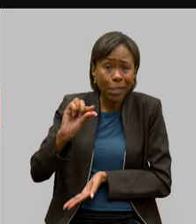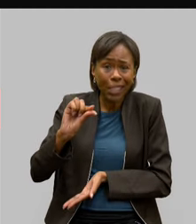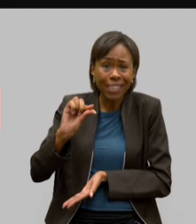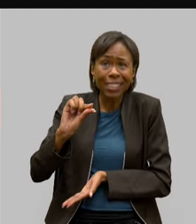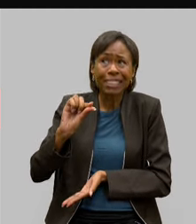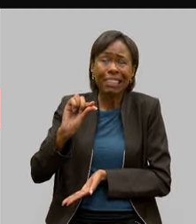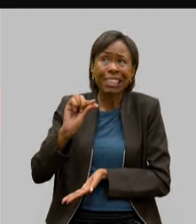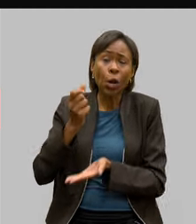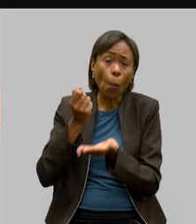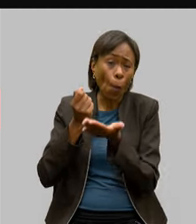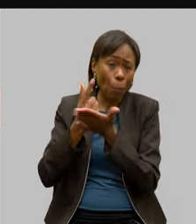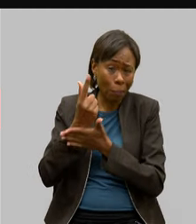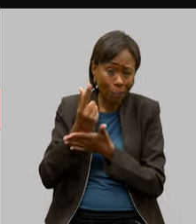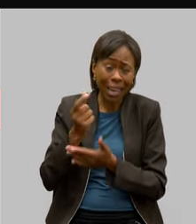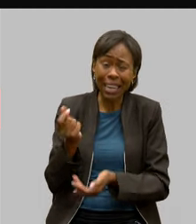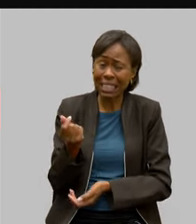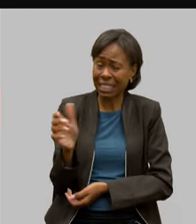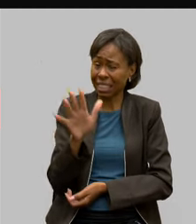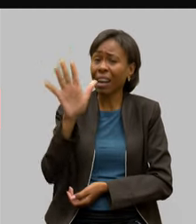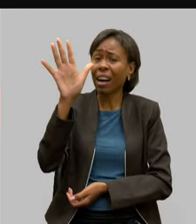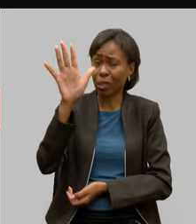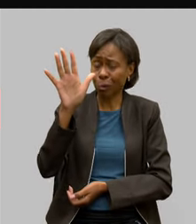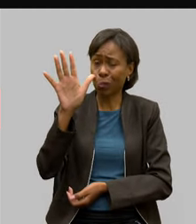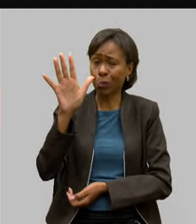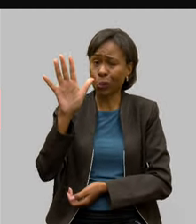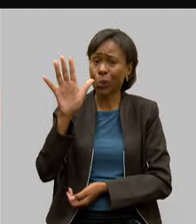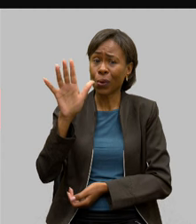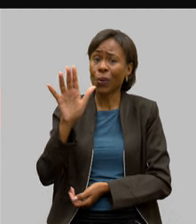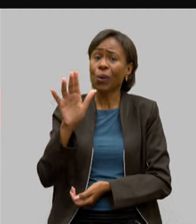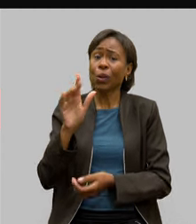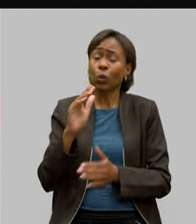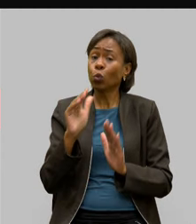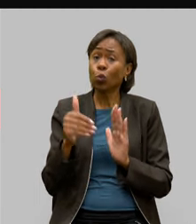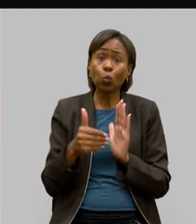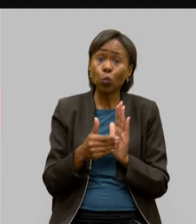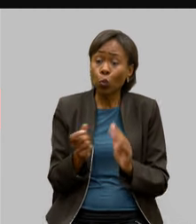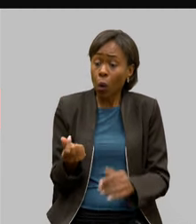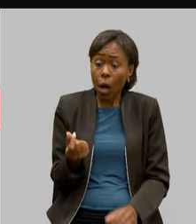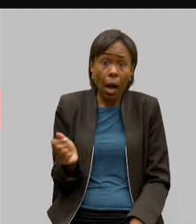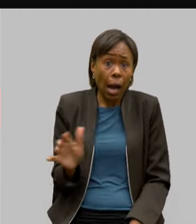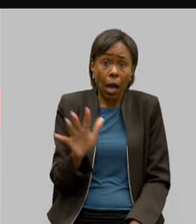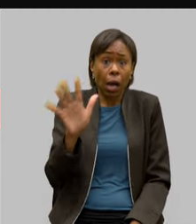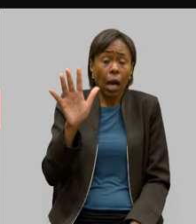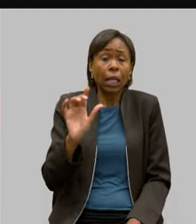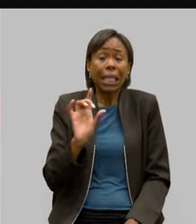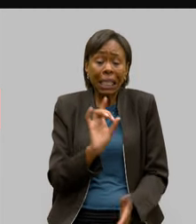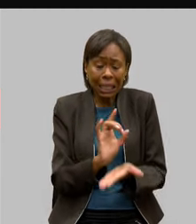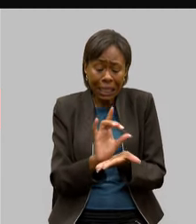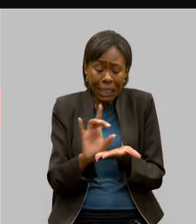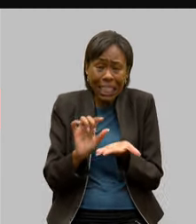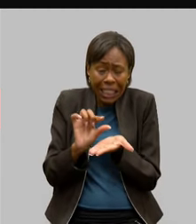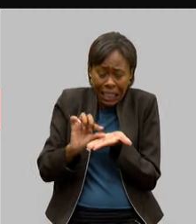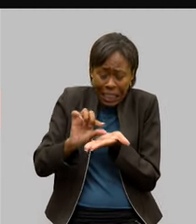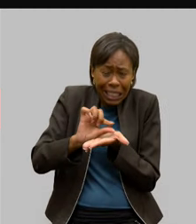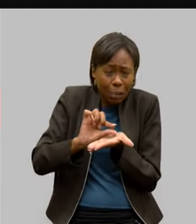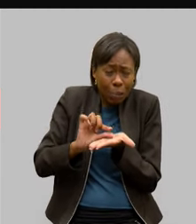padrões que são super caros as sementes também são super caras cada semente é em torno de 6 lias ó por aí